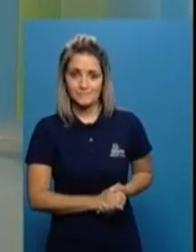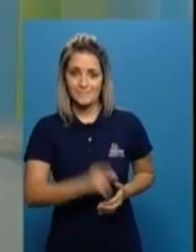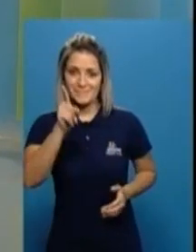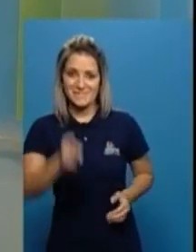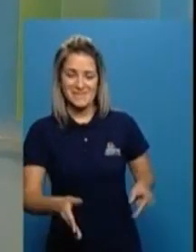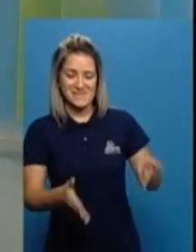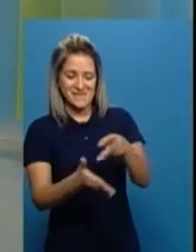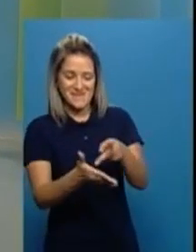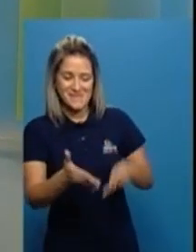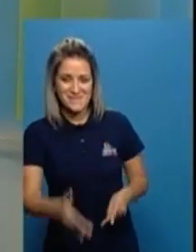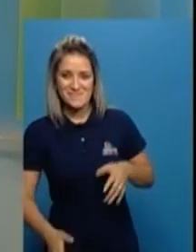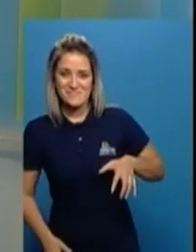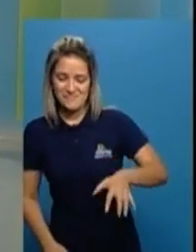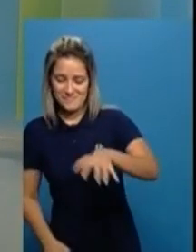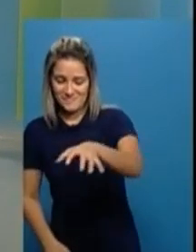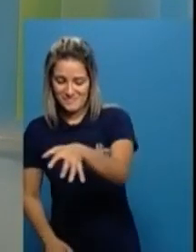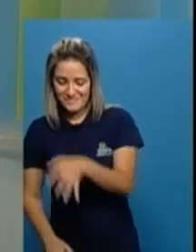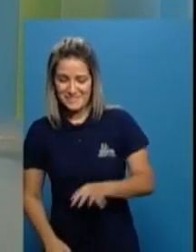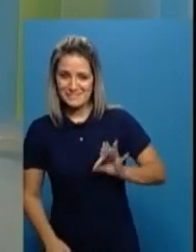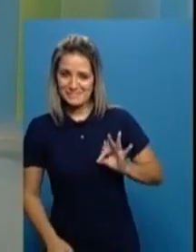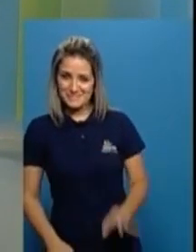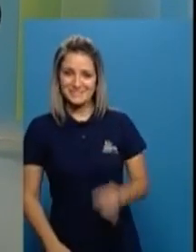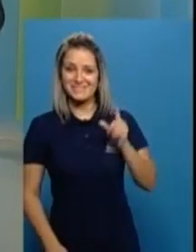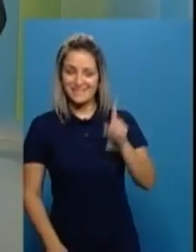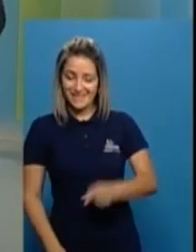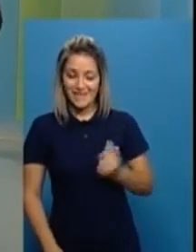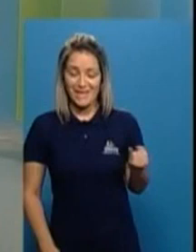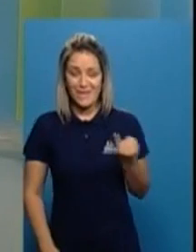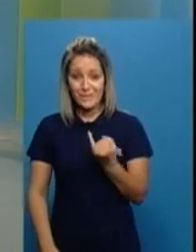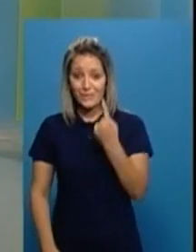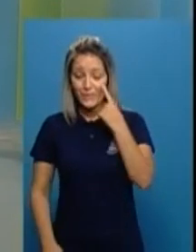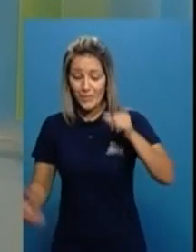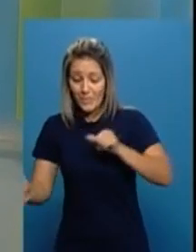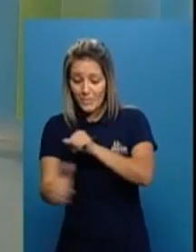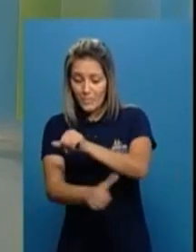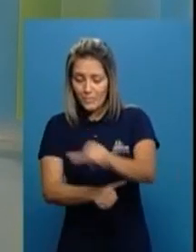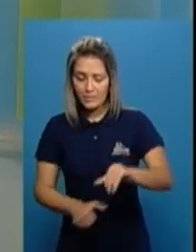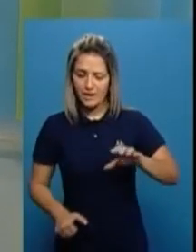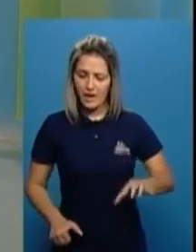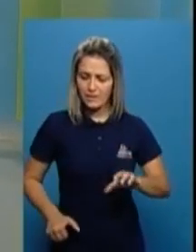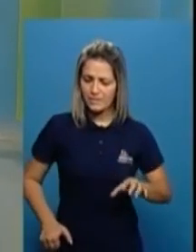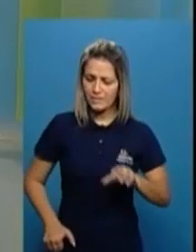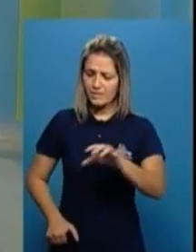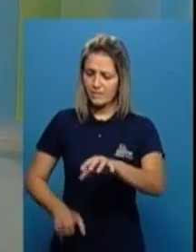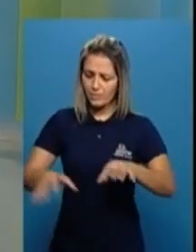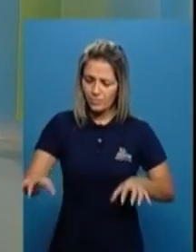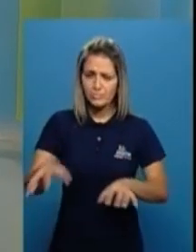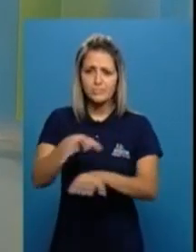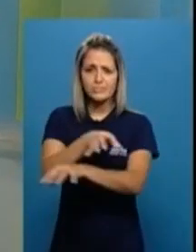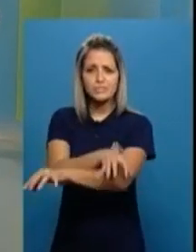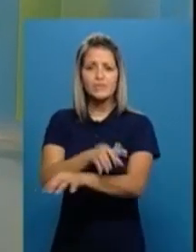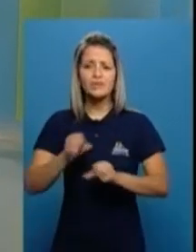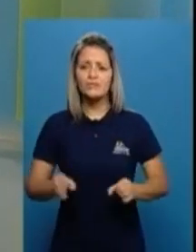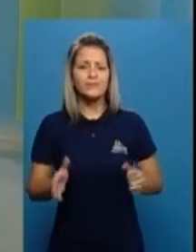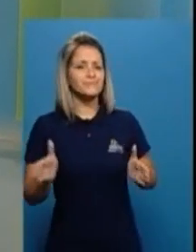Planejar o arranjo físico é, de certa forma, bem dinâmico. A modificação de qualquer parte pode acabar